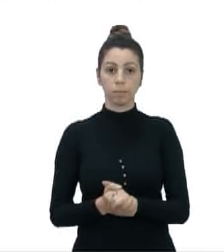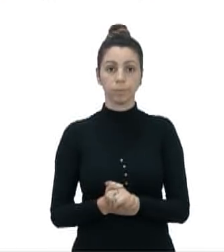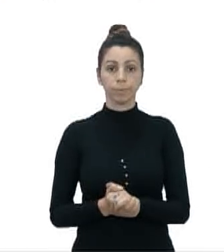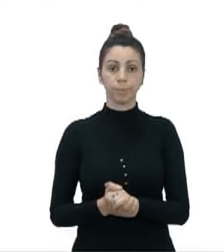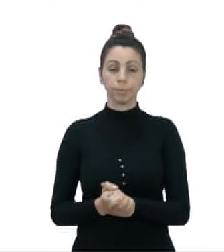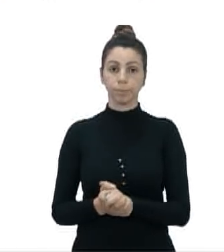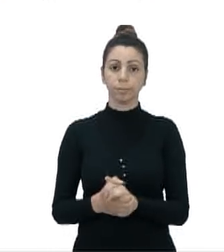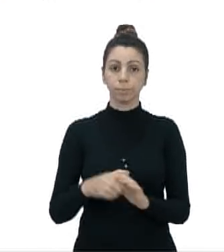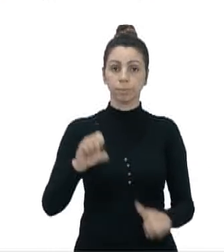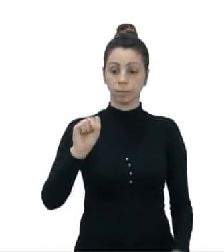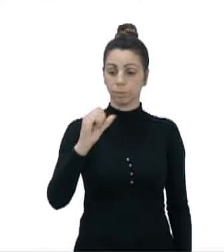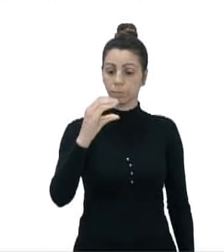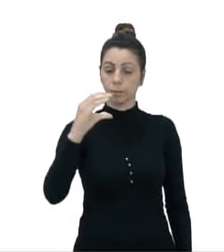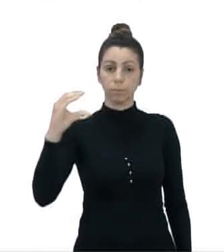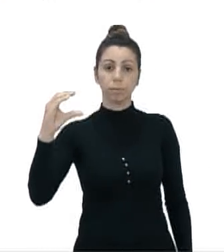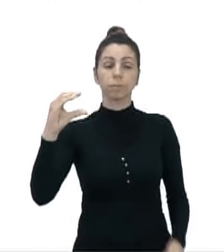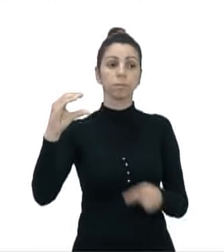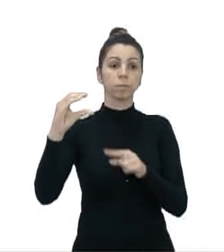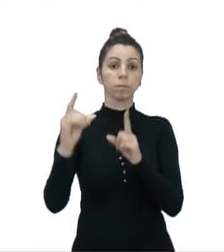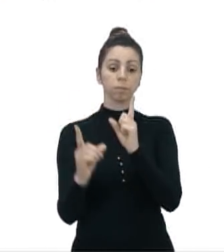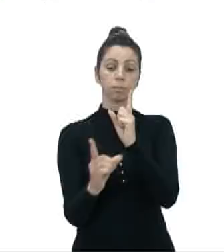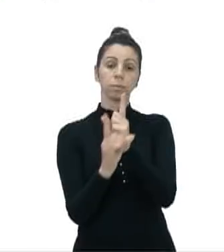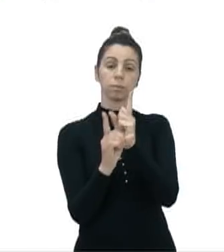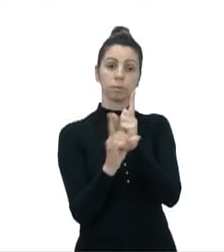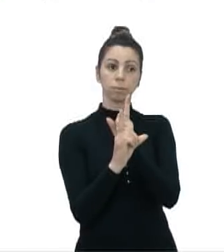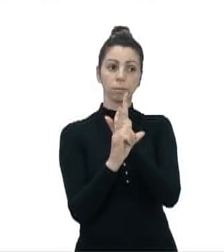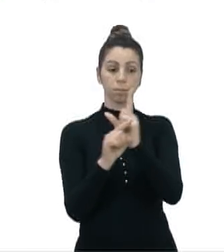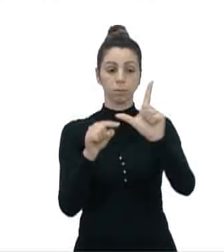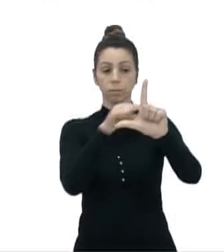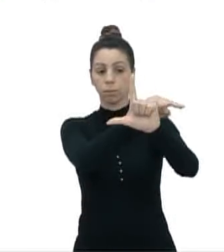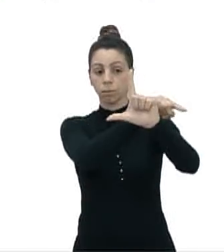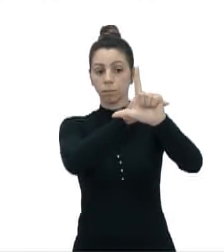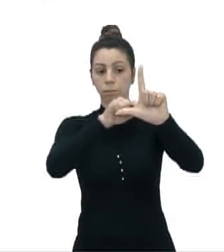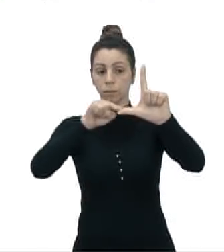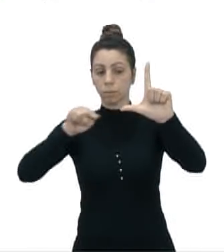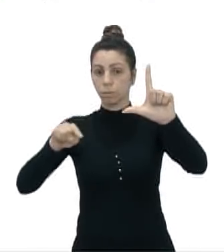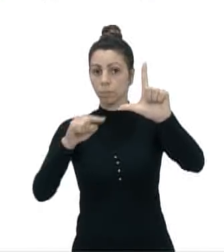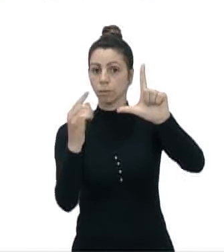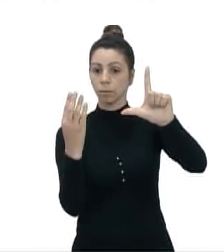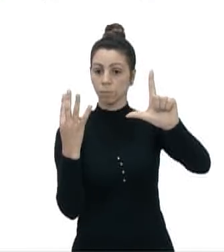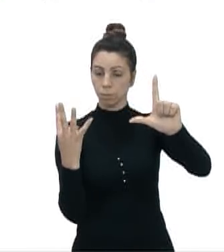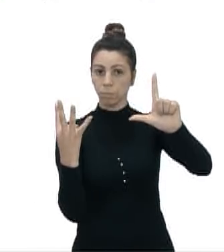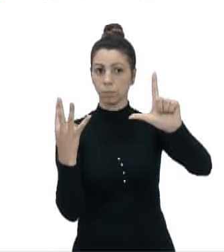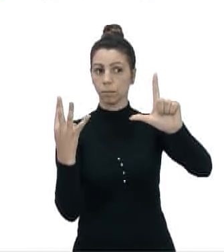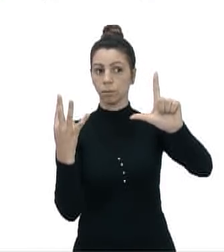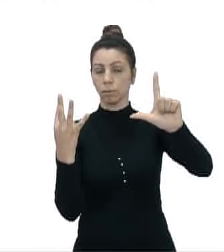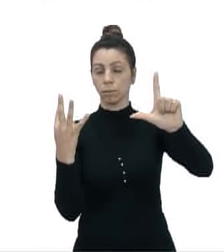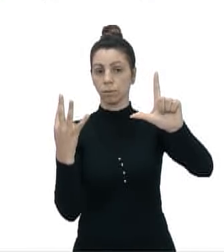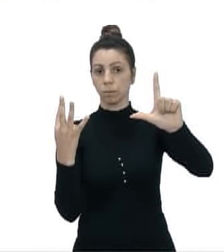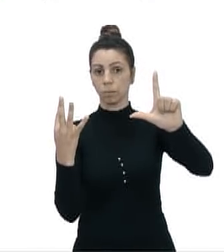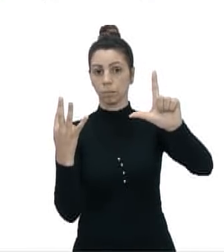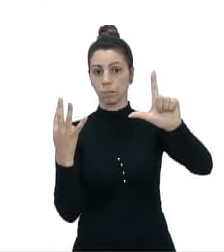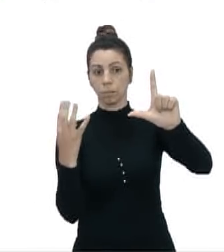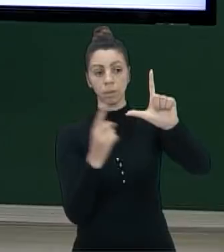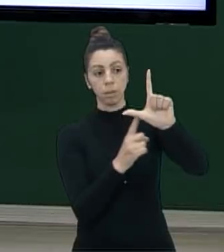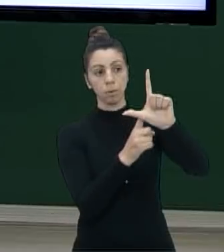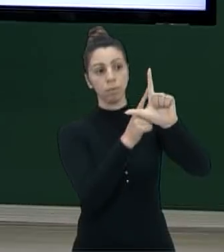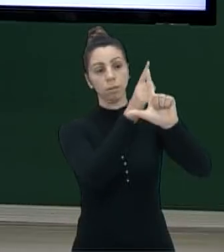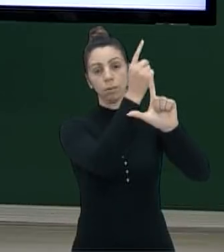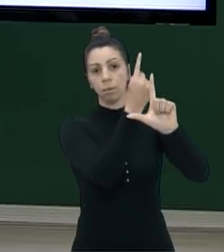que Santa Catarina, ele se encontra no eixo X 4 e 1. Então, você